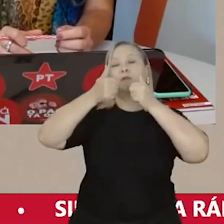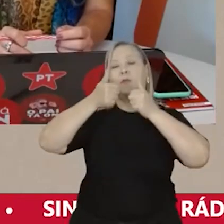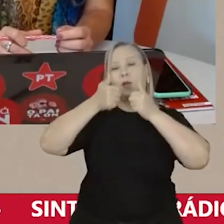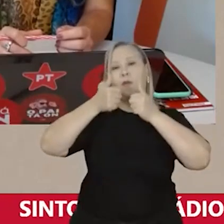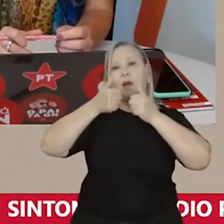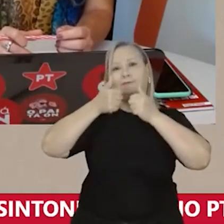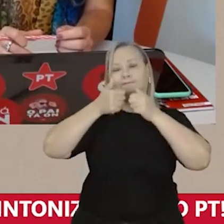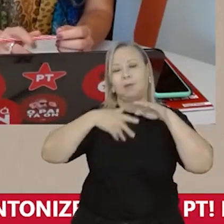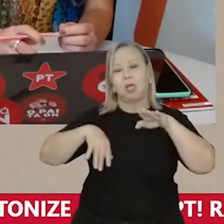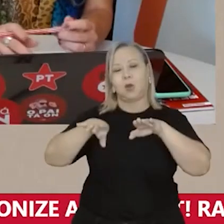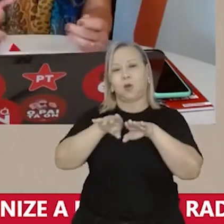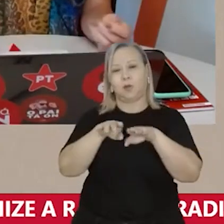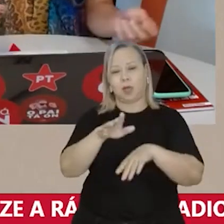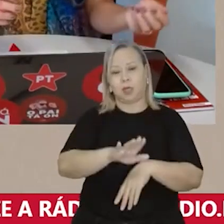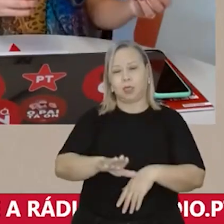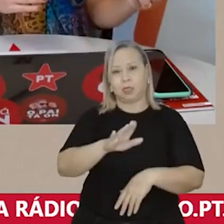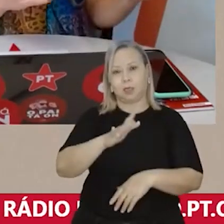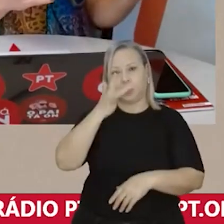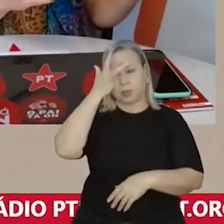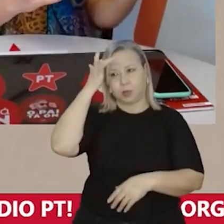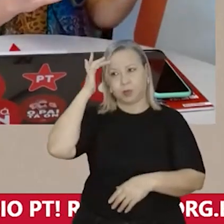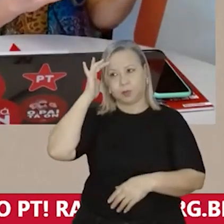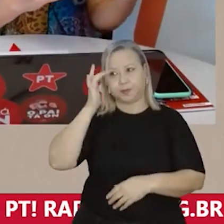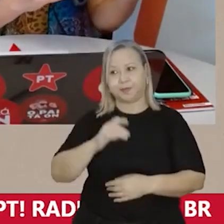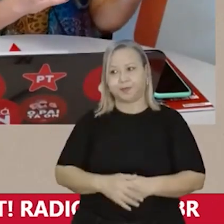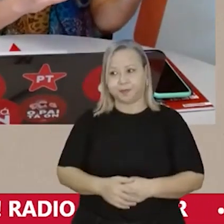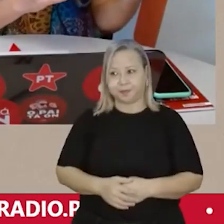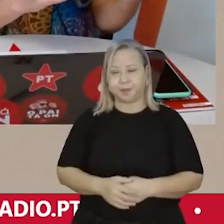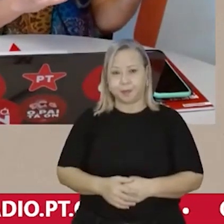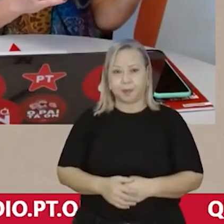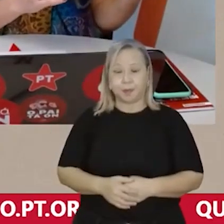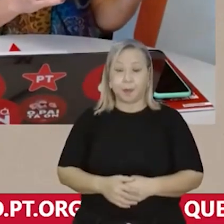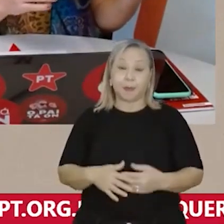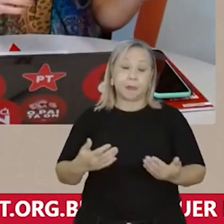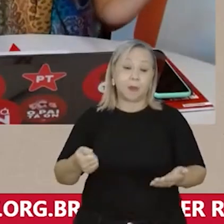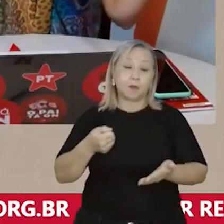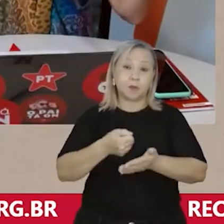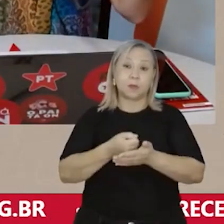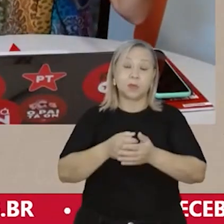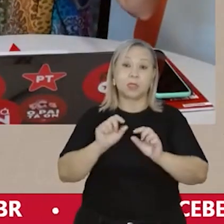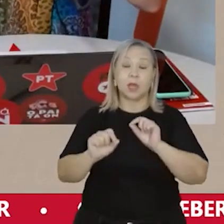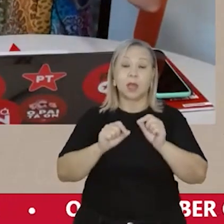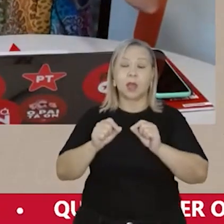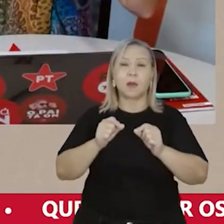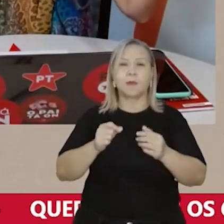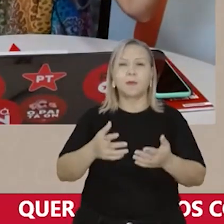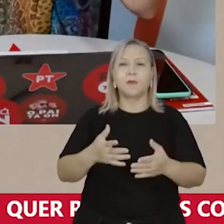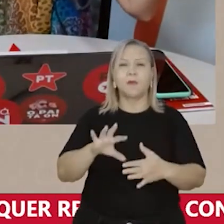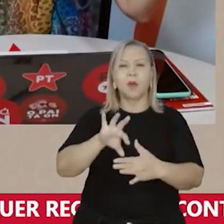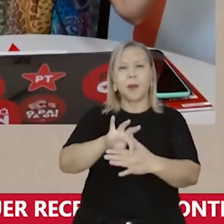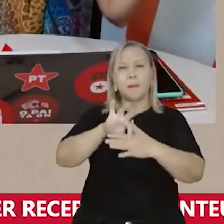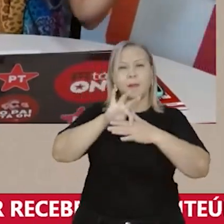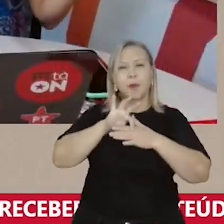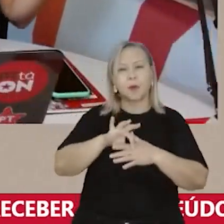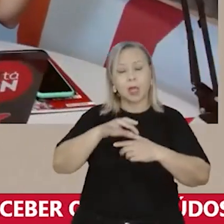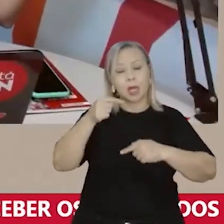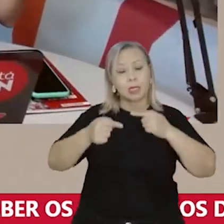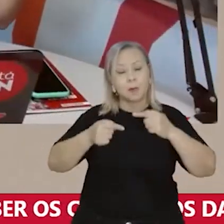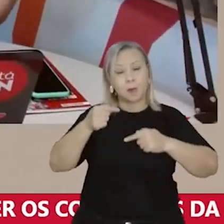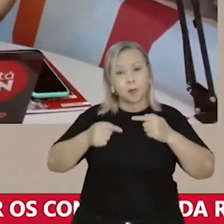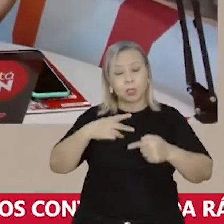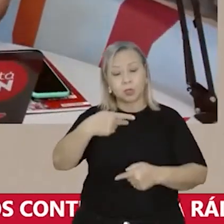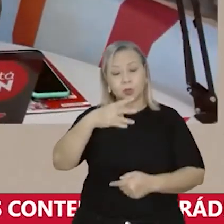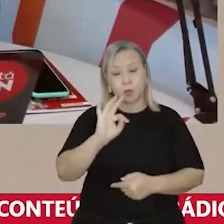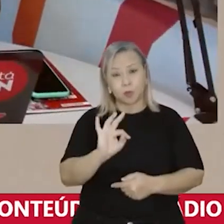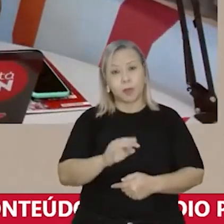garanta direitos. Que sempre foi a tônica também, né, das políticas públicas do PT. Ela pensa de uma forma muito ramificada,